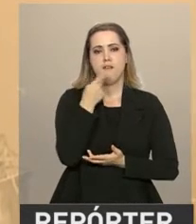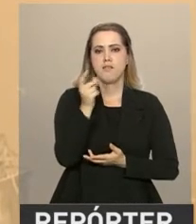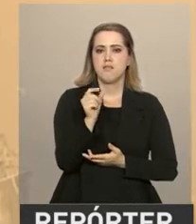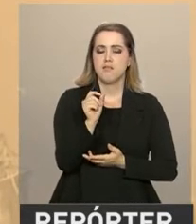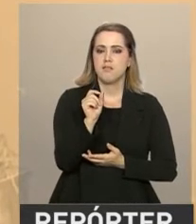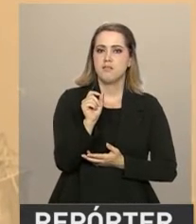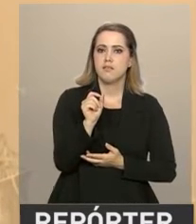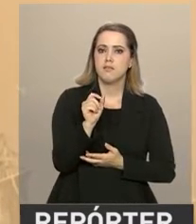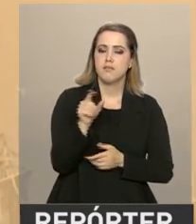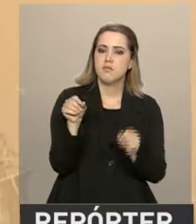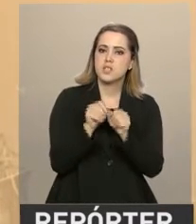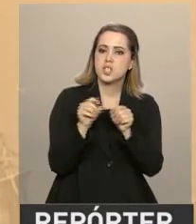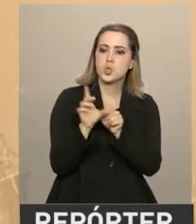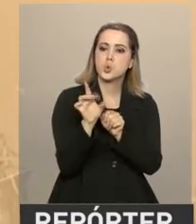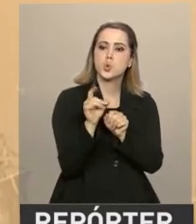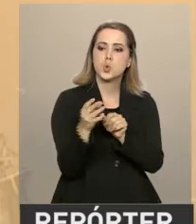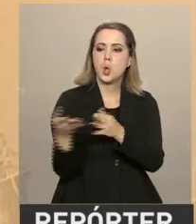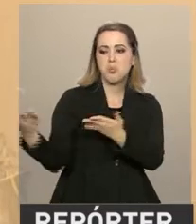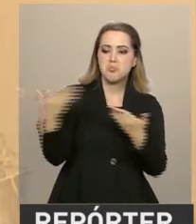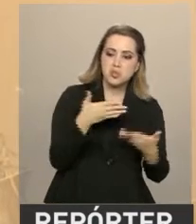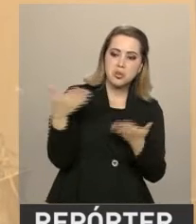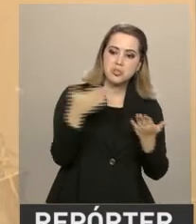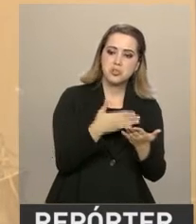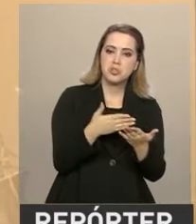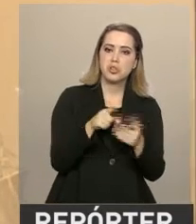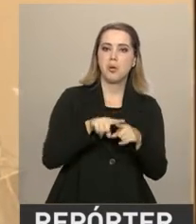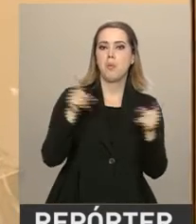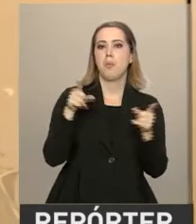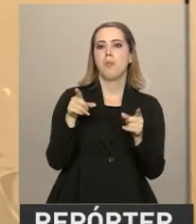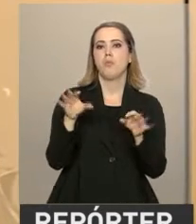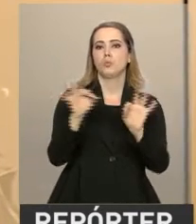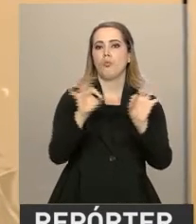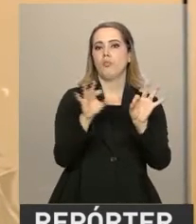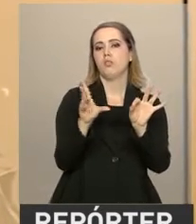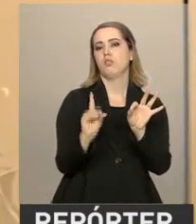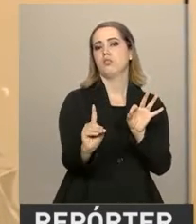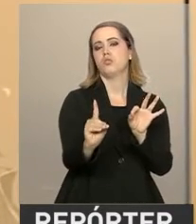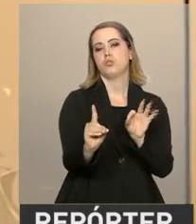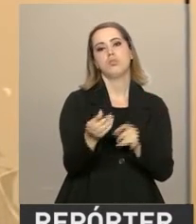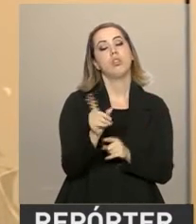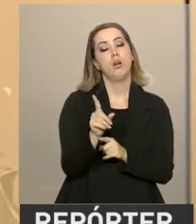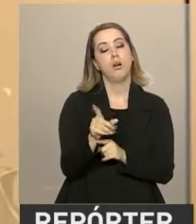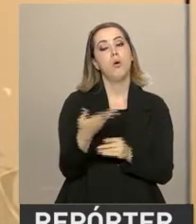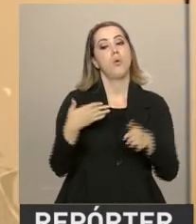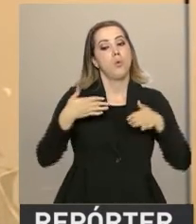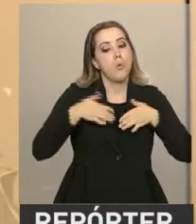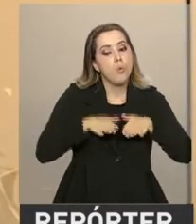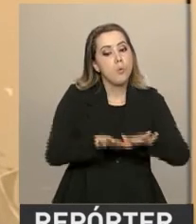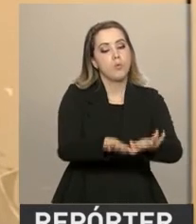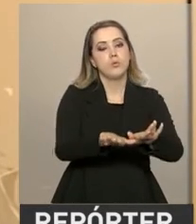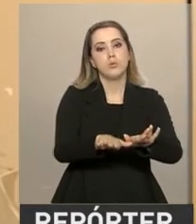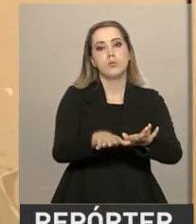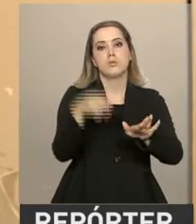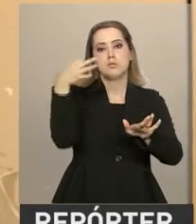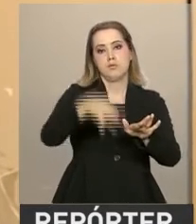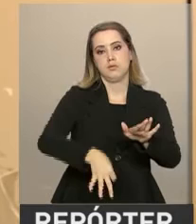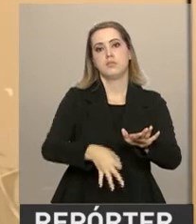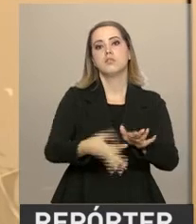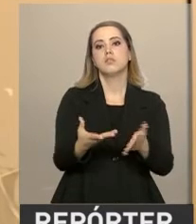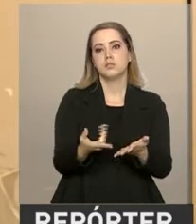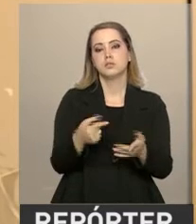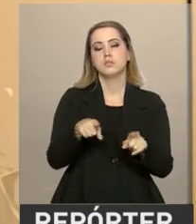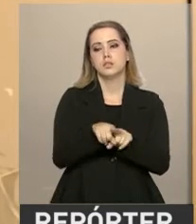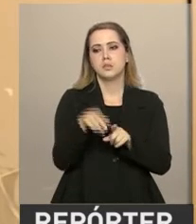não se faça só uma inclusão quantitativa. É importante para que se faça uma inclusão qualitativa, para que